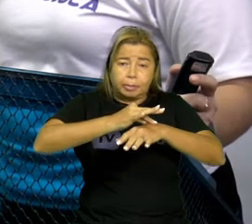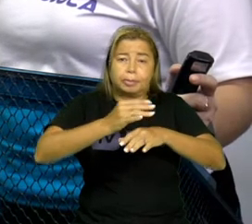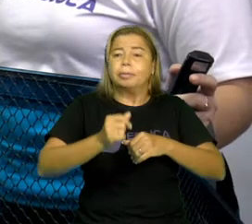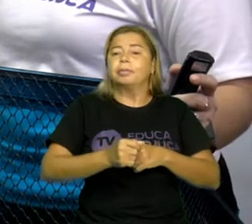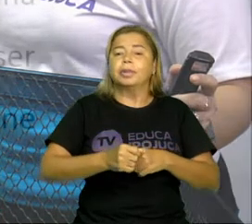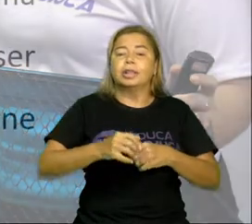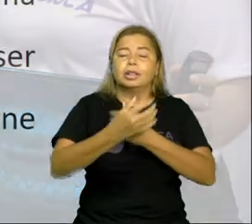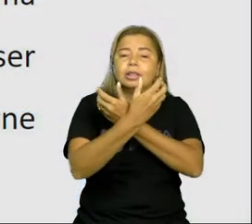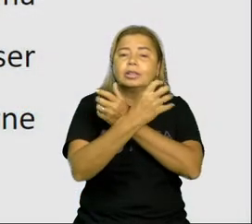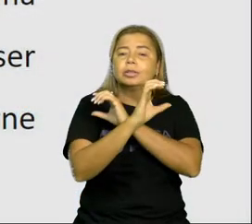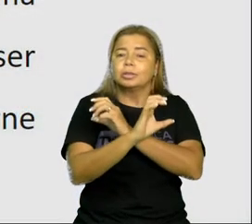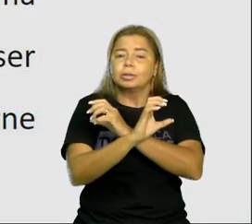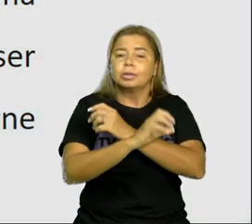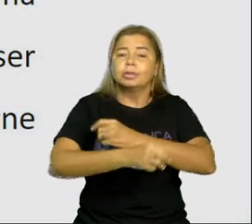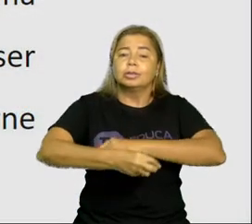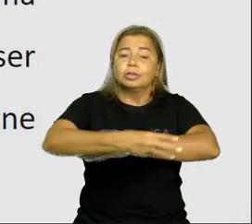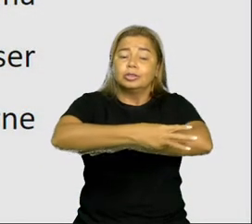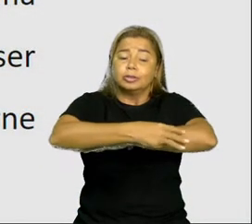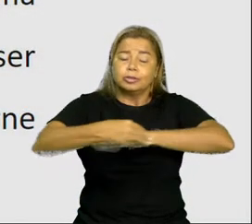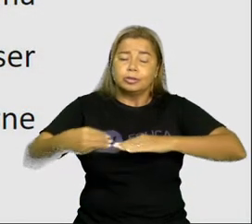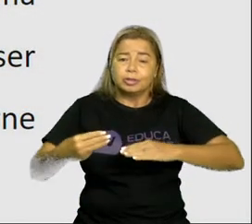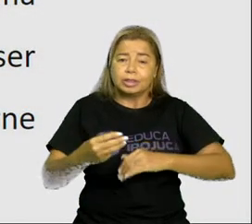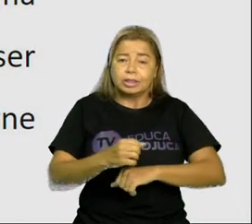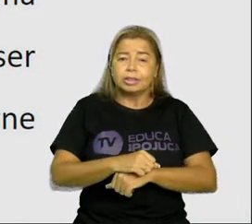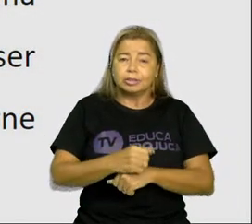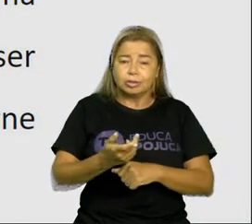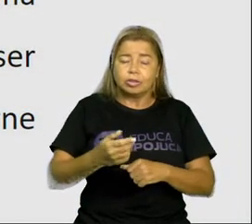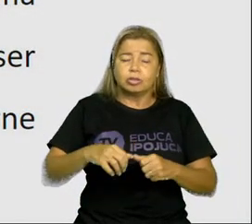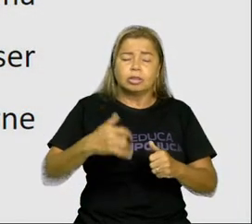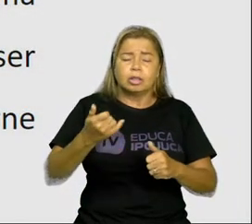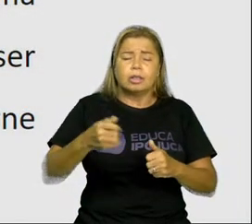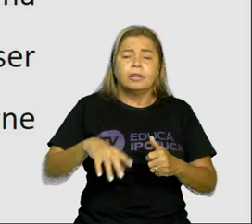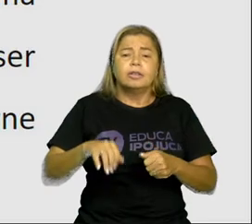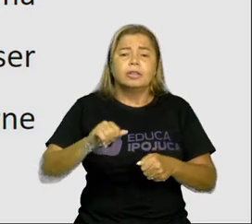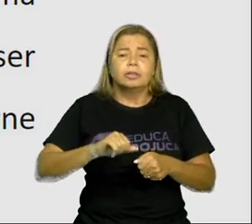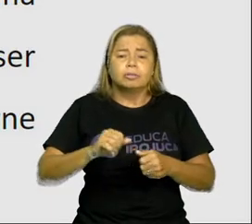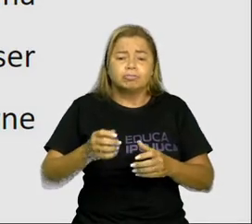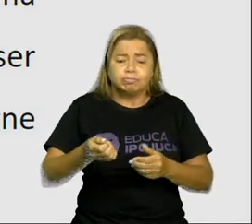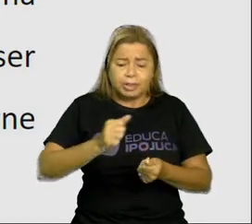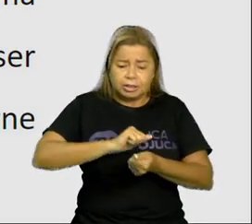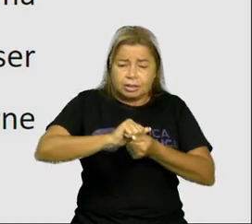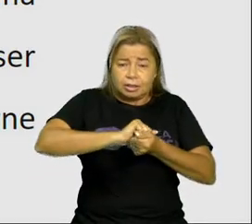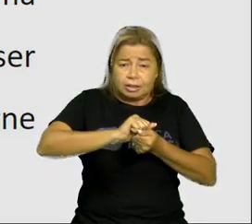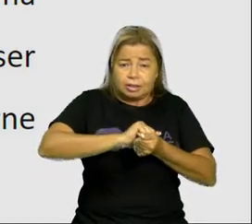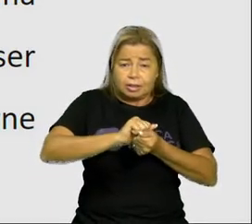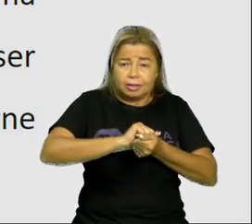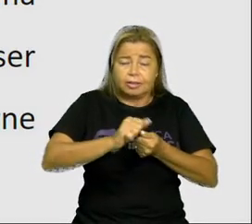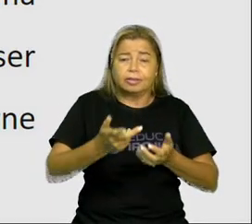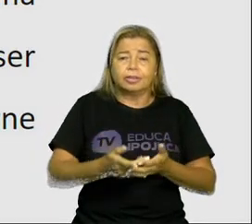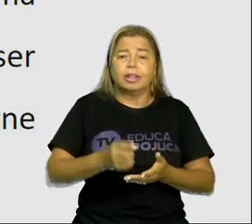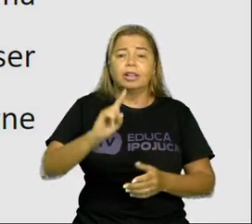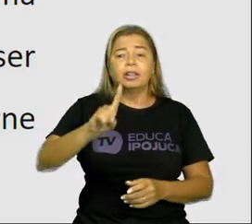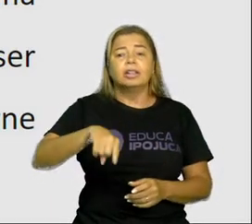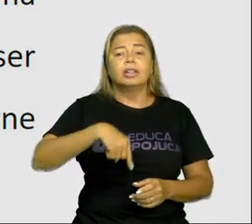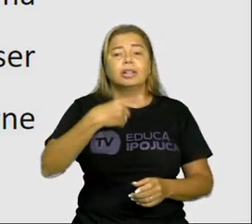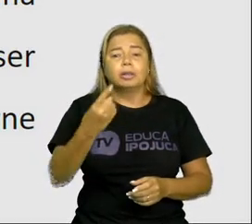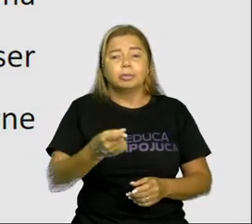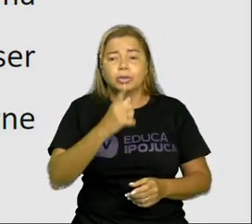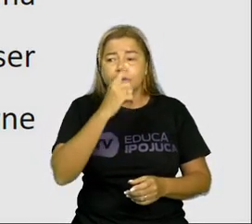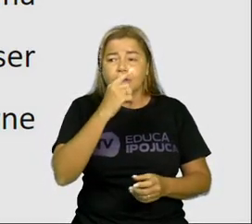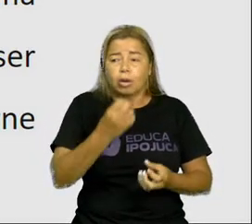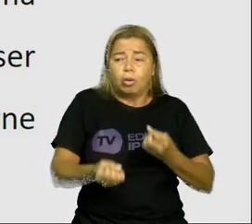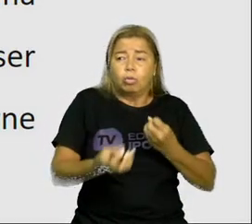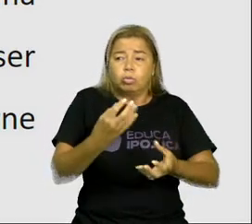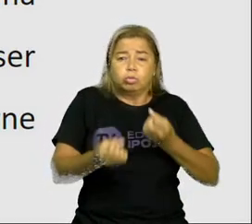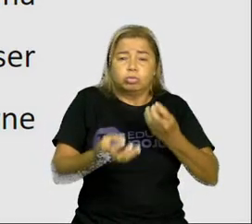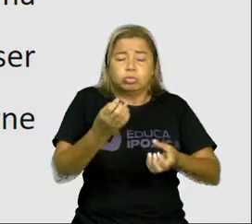de bois e porcos passam por um longo processo. Primeiro, eles são lavados, a seguir, são fervidos em água